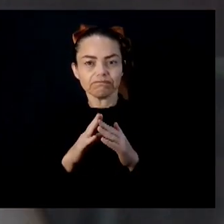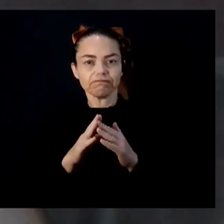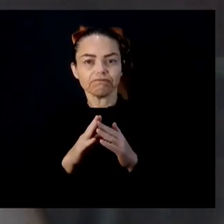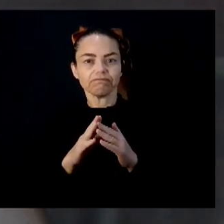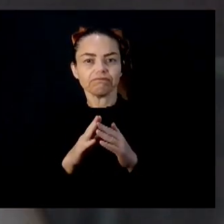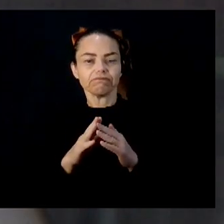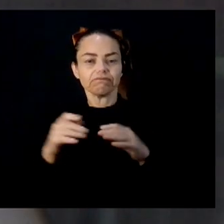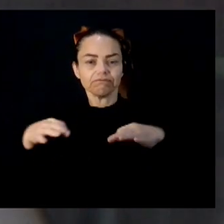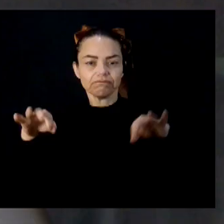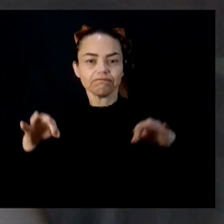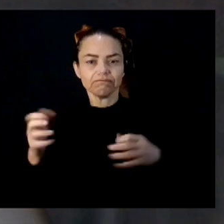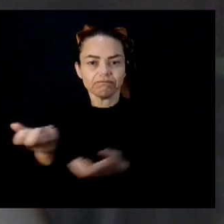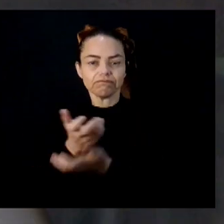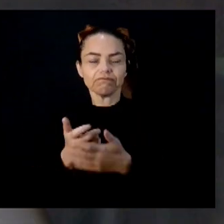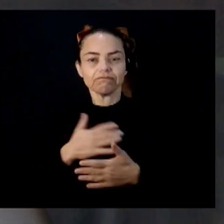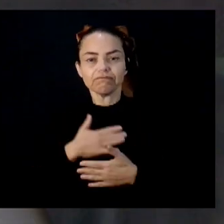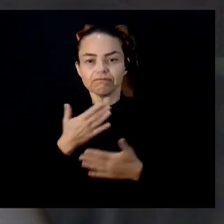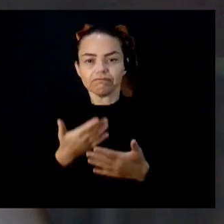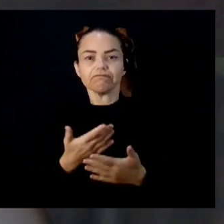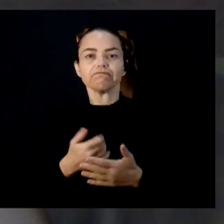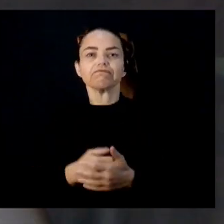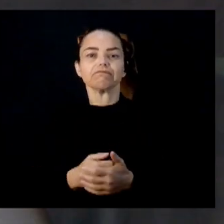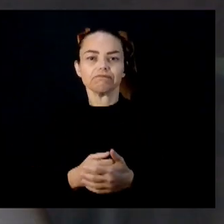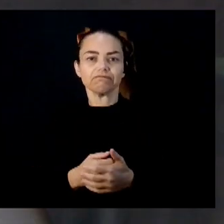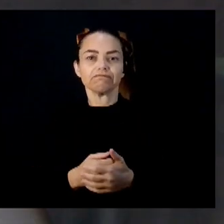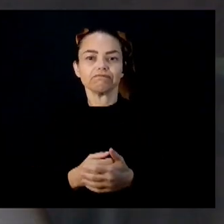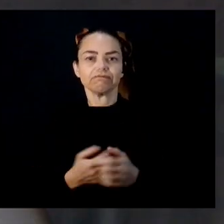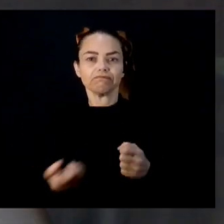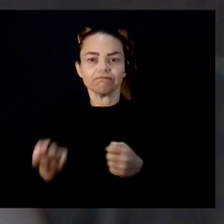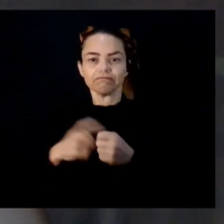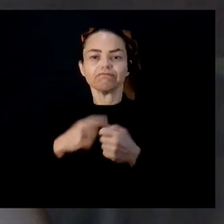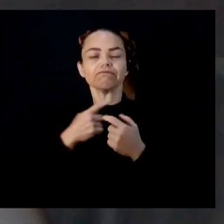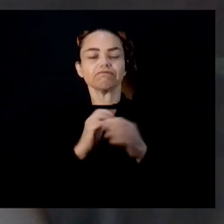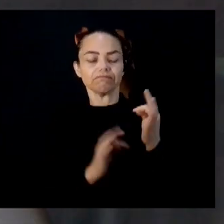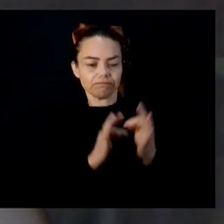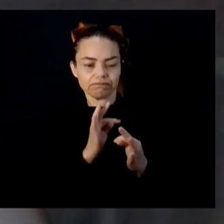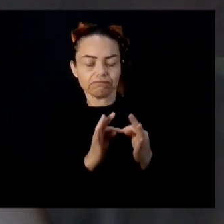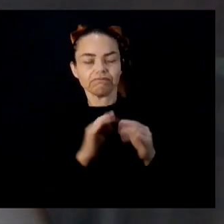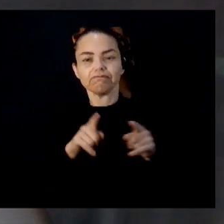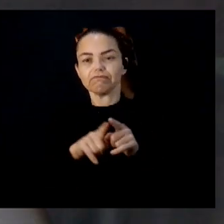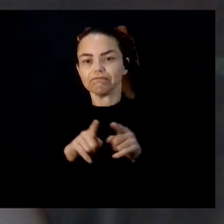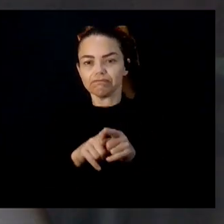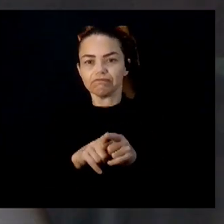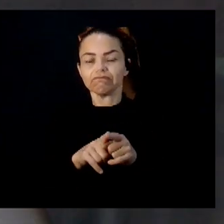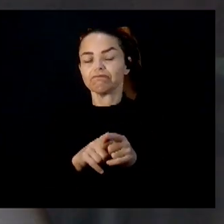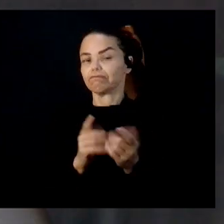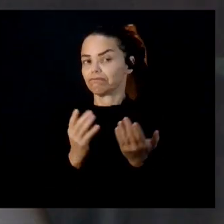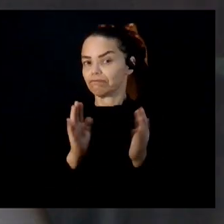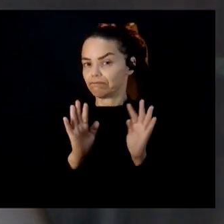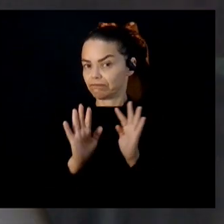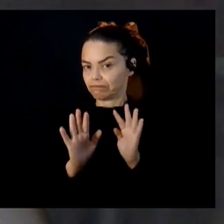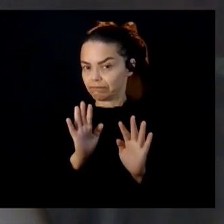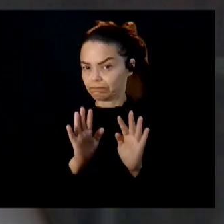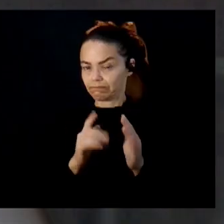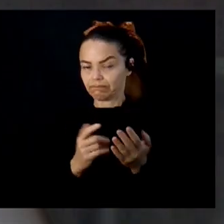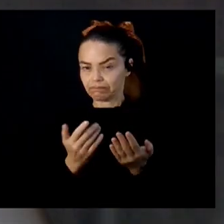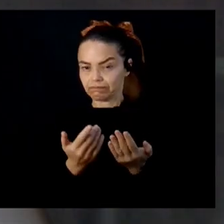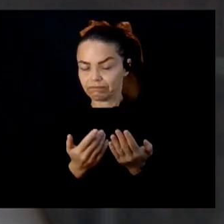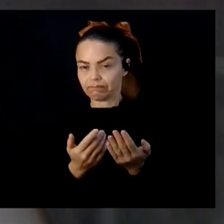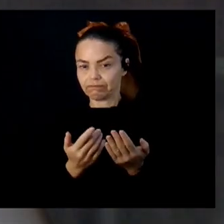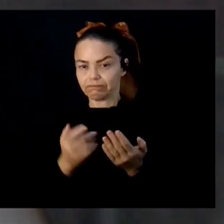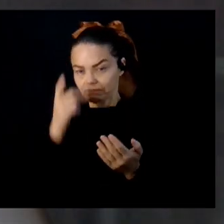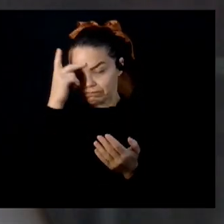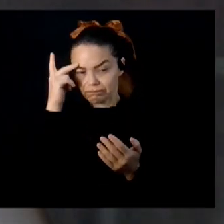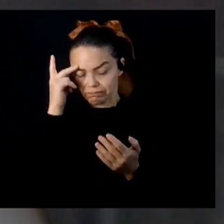e essa surpresa pode retomar esse desejo, mas também depende da pessoa, de como ela se move